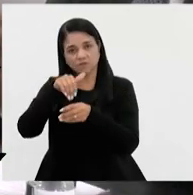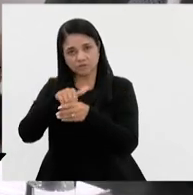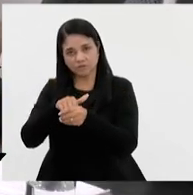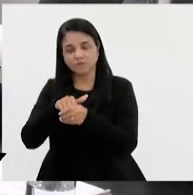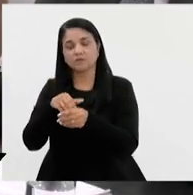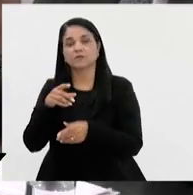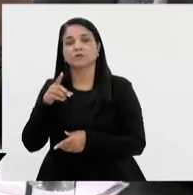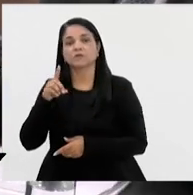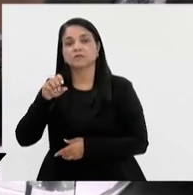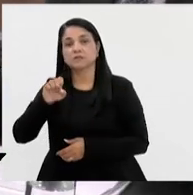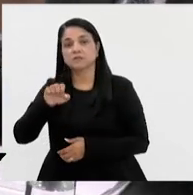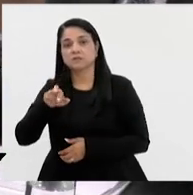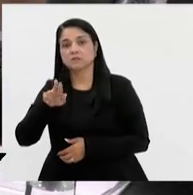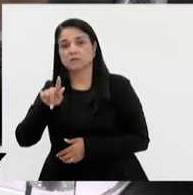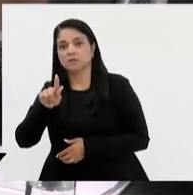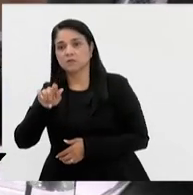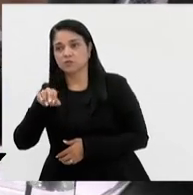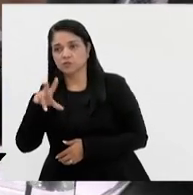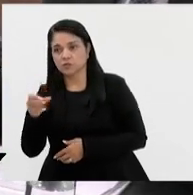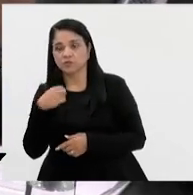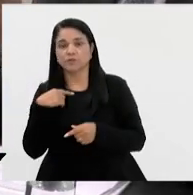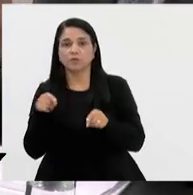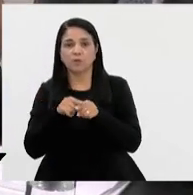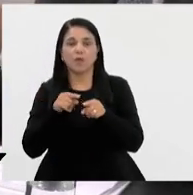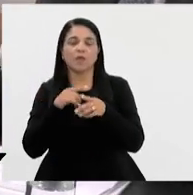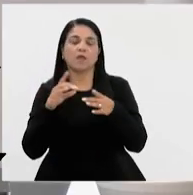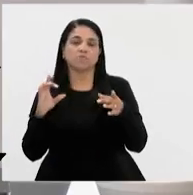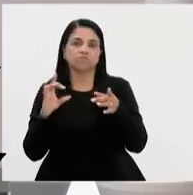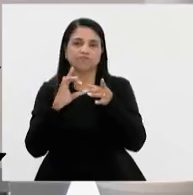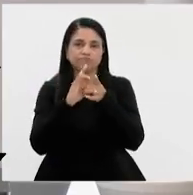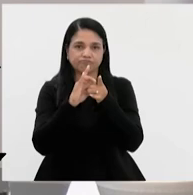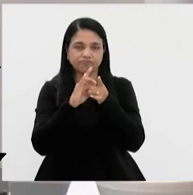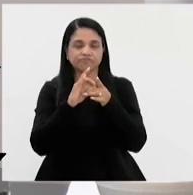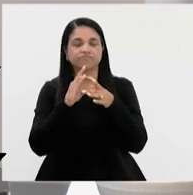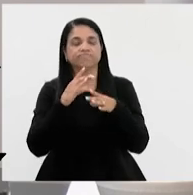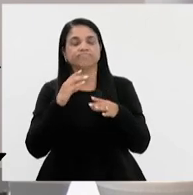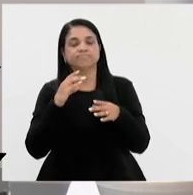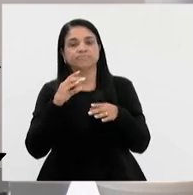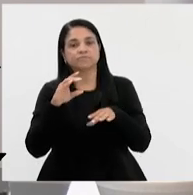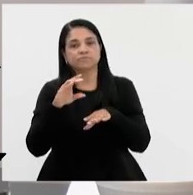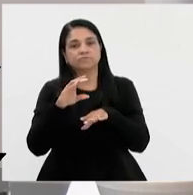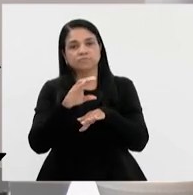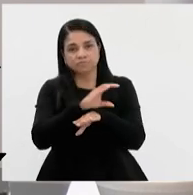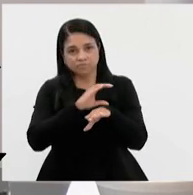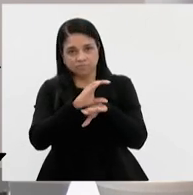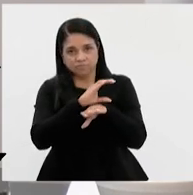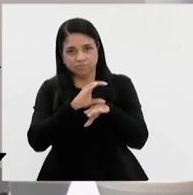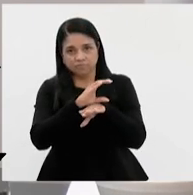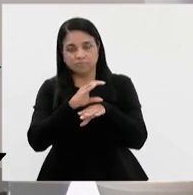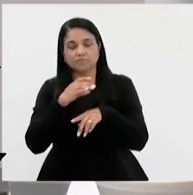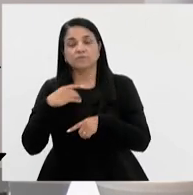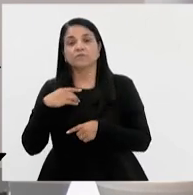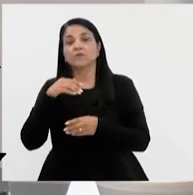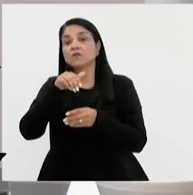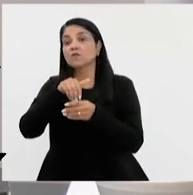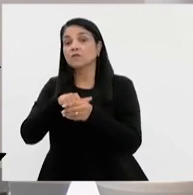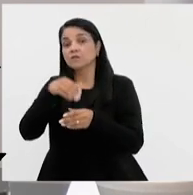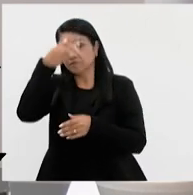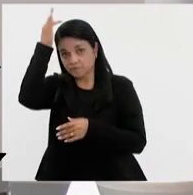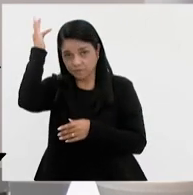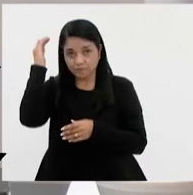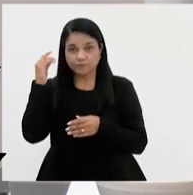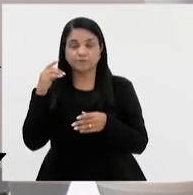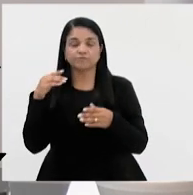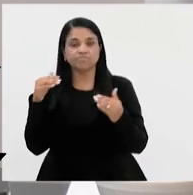Serginho? Com o relator pela constitucionalidade. Com o relator pela constitucionalidade. Como vota o deputado Fred Pacheco? Com o